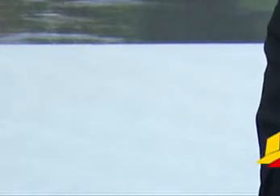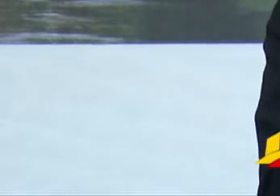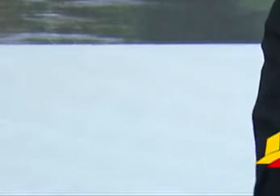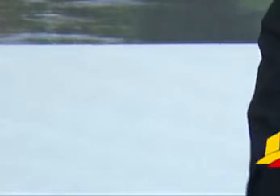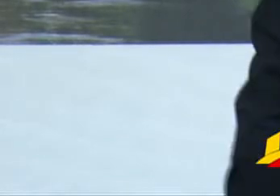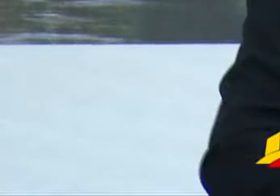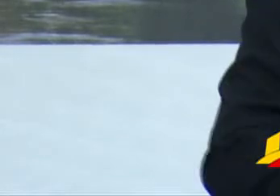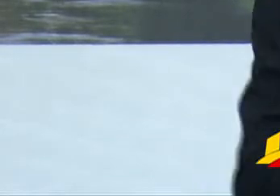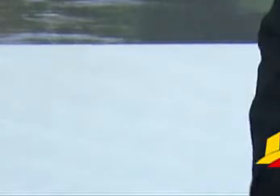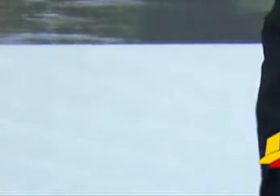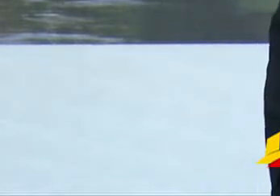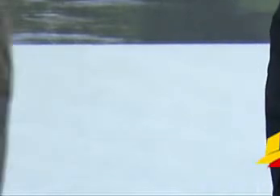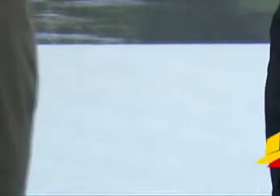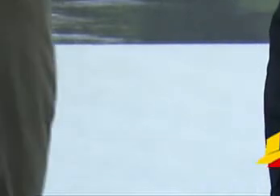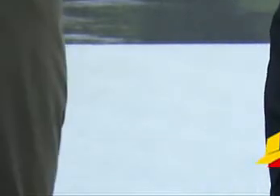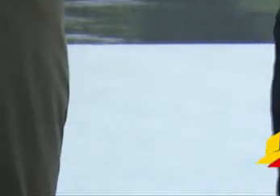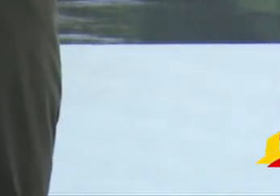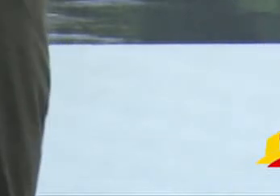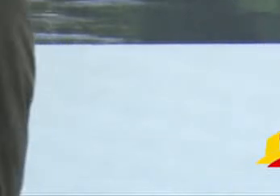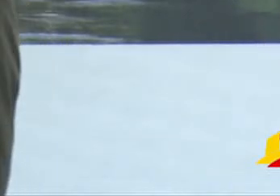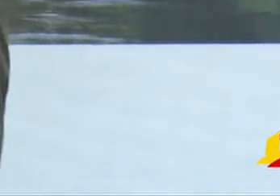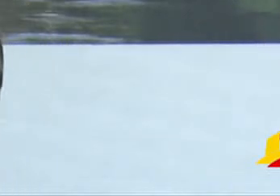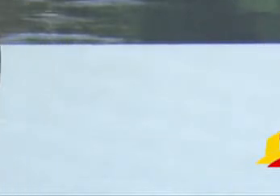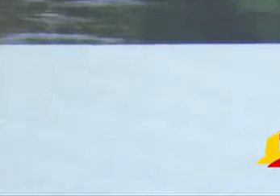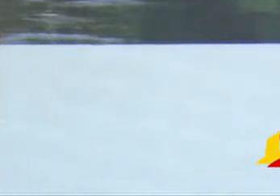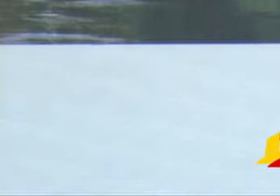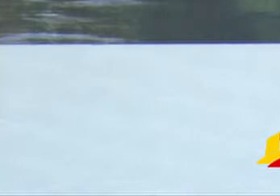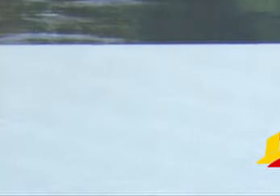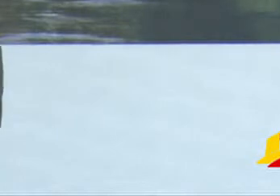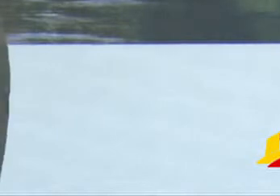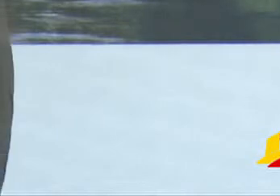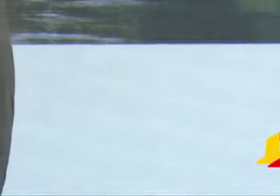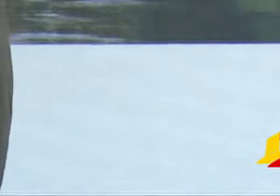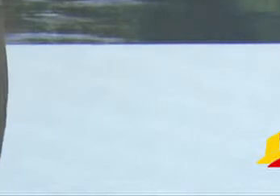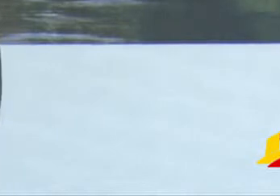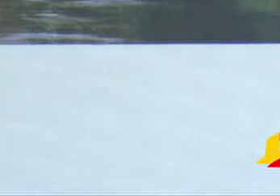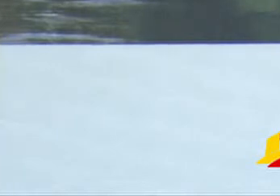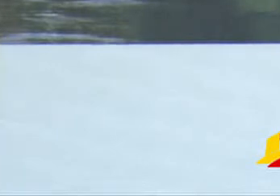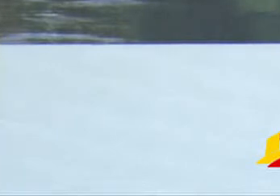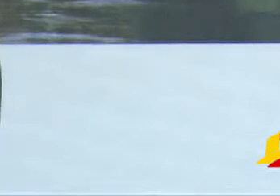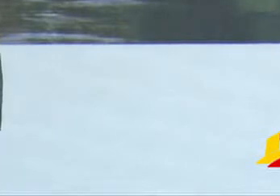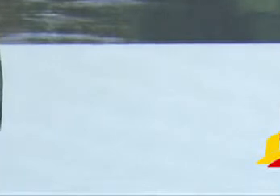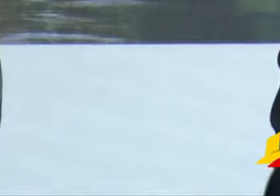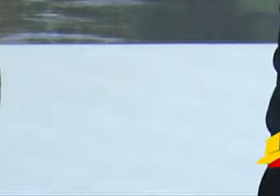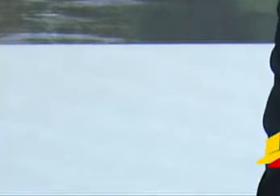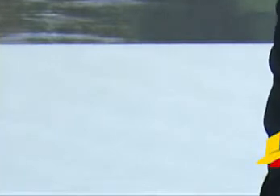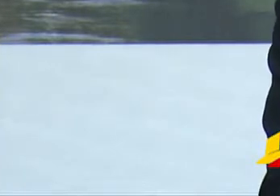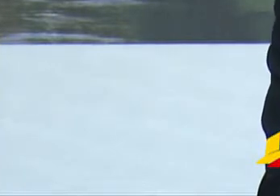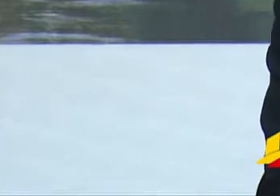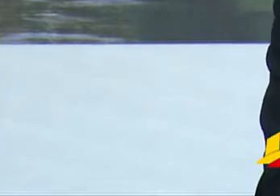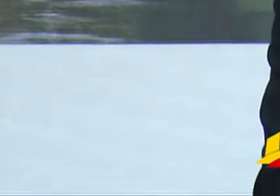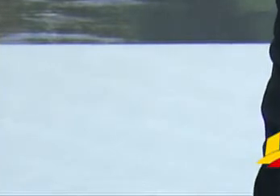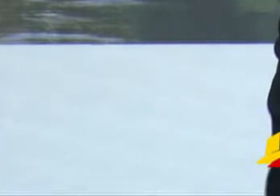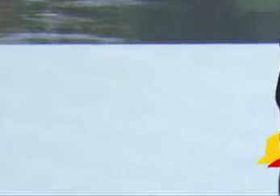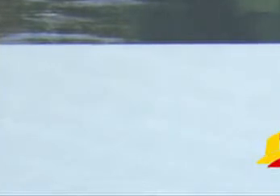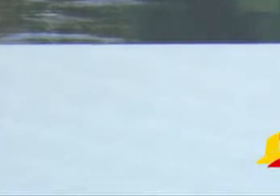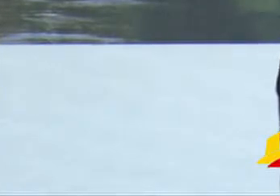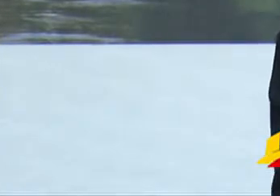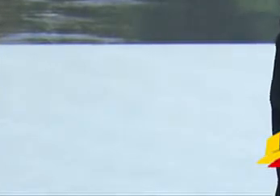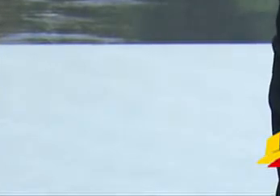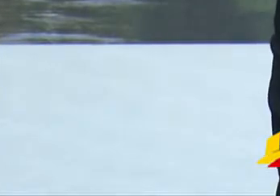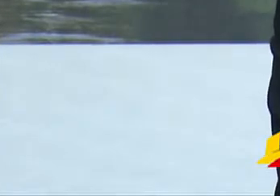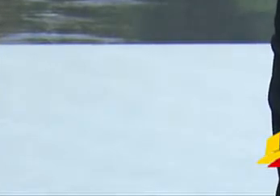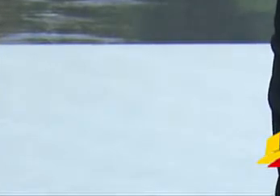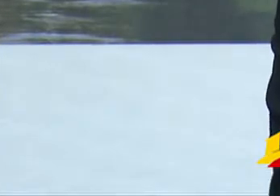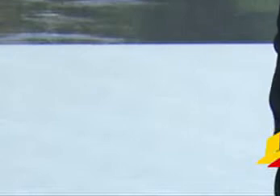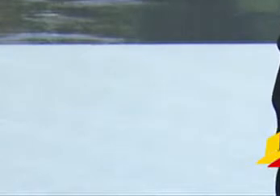Então vai ter meios legais e assim a gente Luiz eu não quero dar desconto natalifa eu não quero pegar